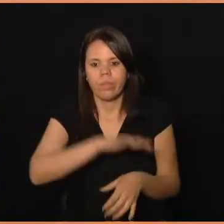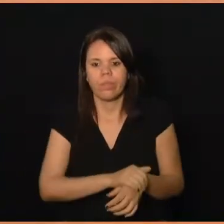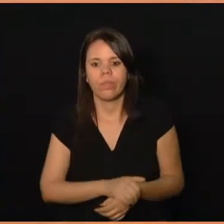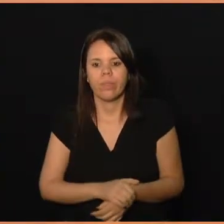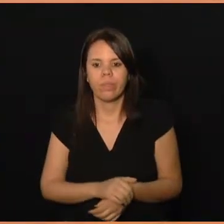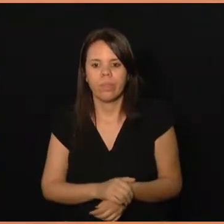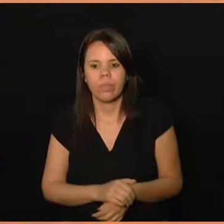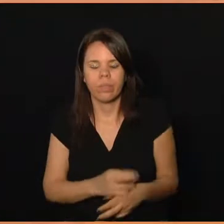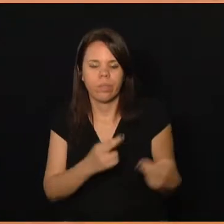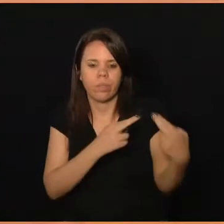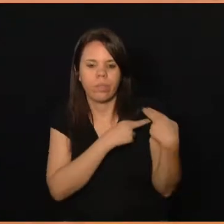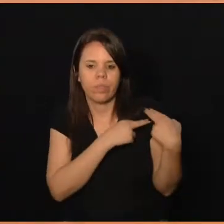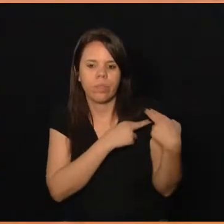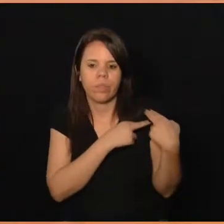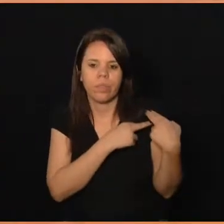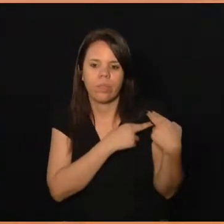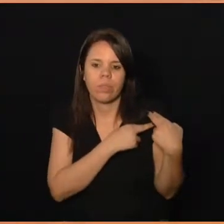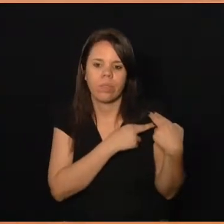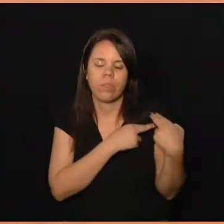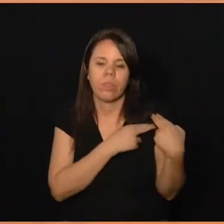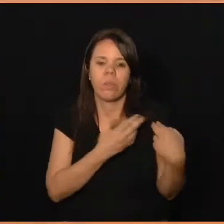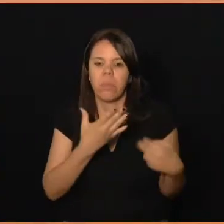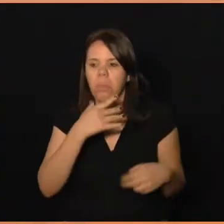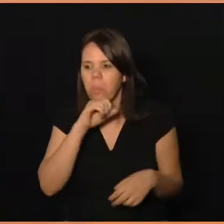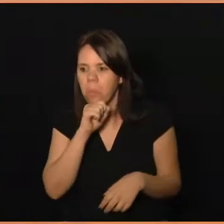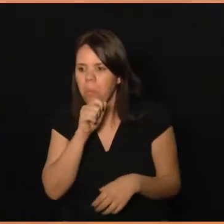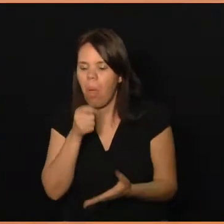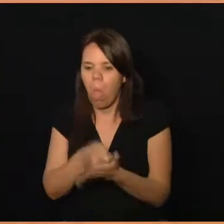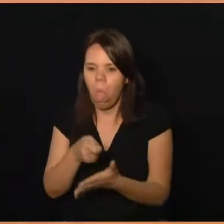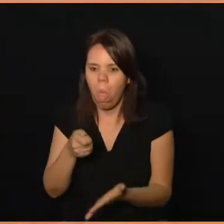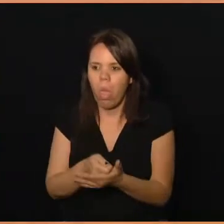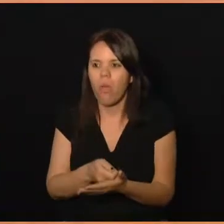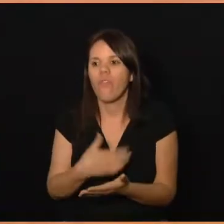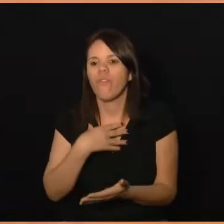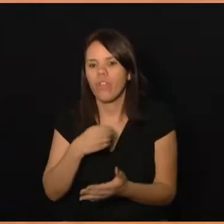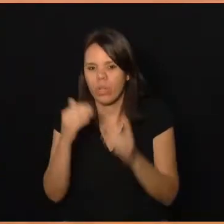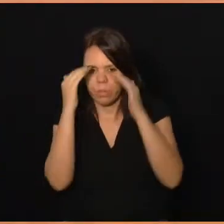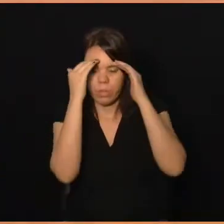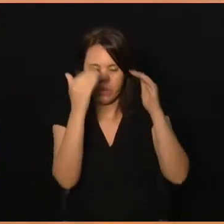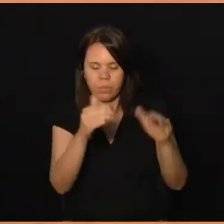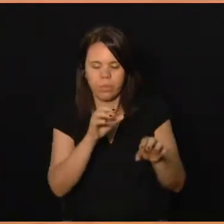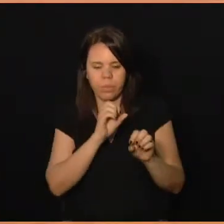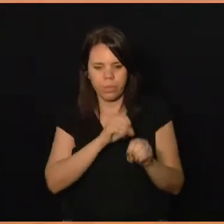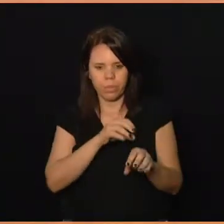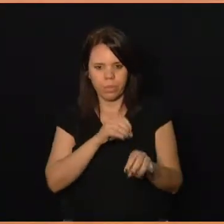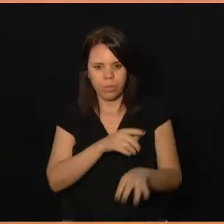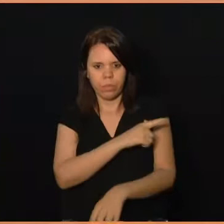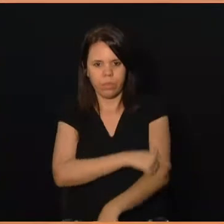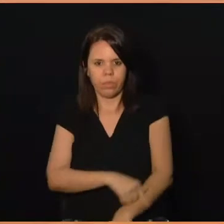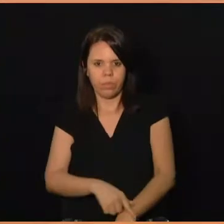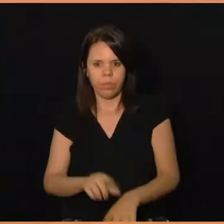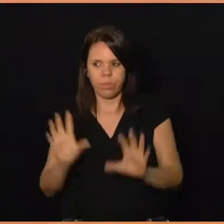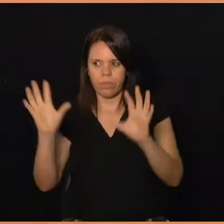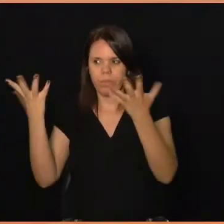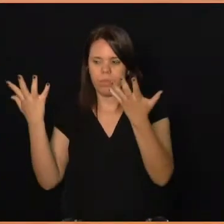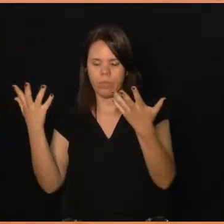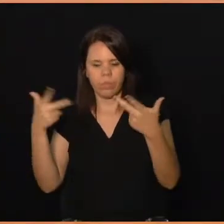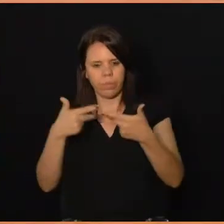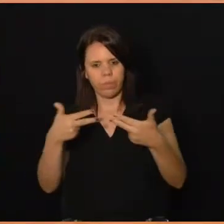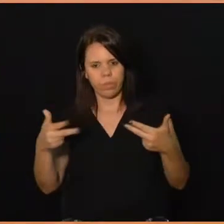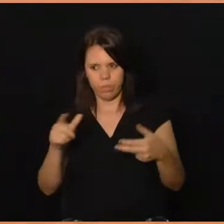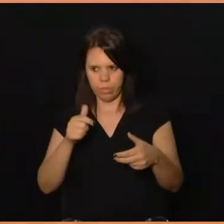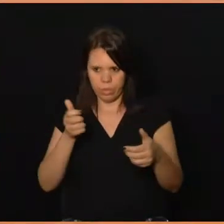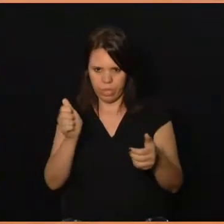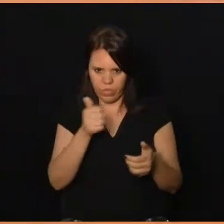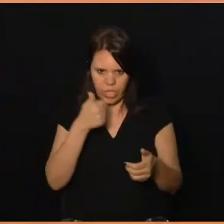Desde a responsabilidade, pai, legislador e os filhos obedecerem. A educação da questão festa, evento, vai ter